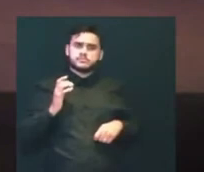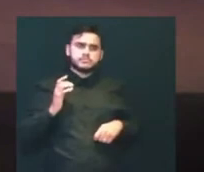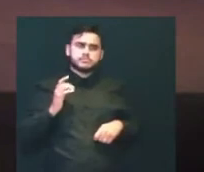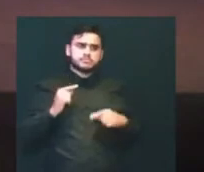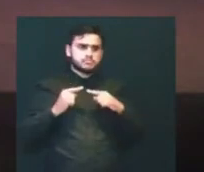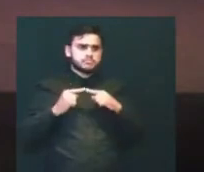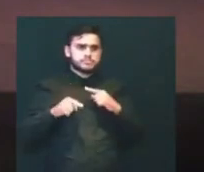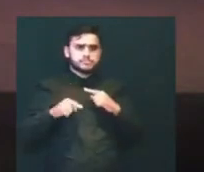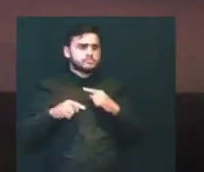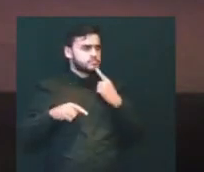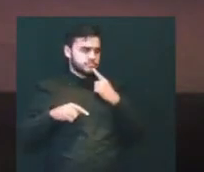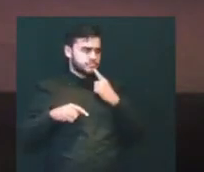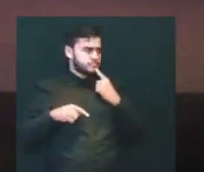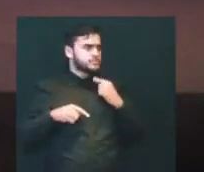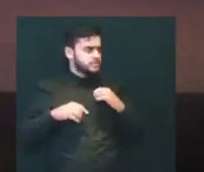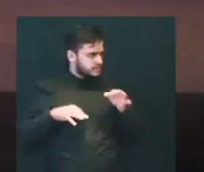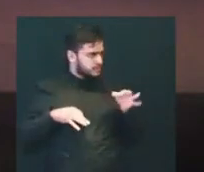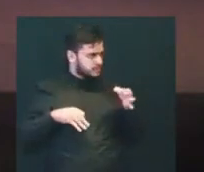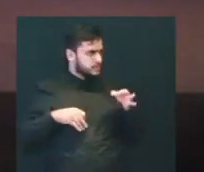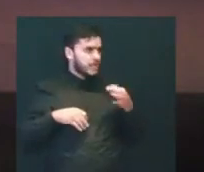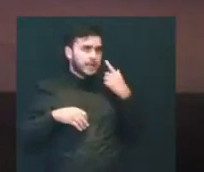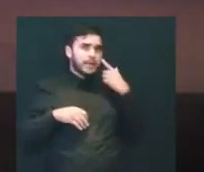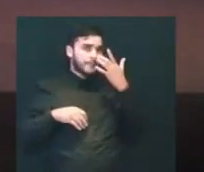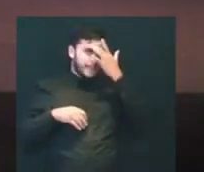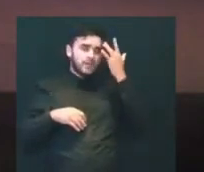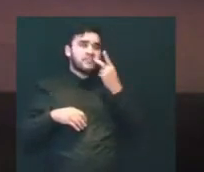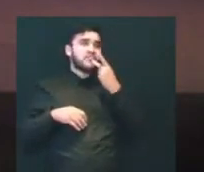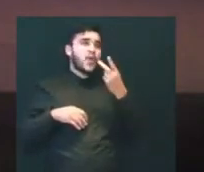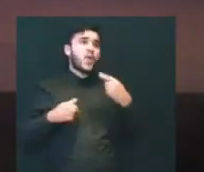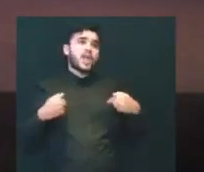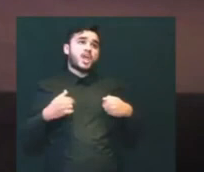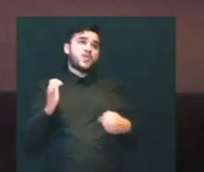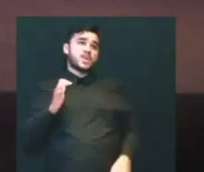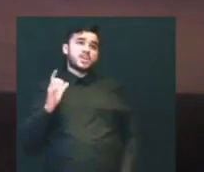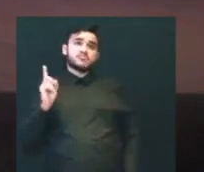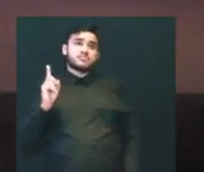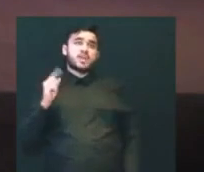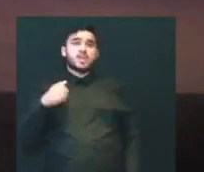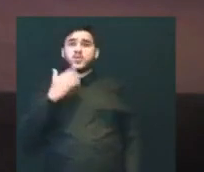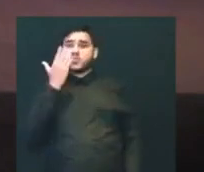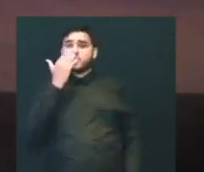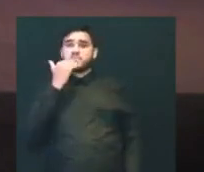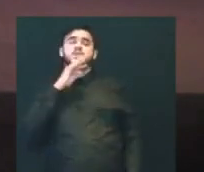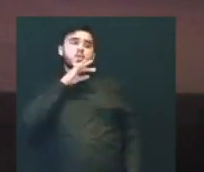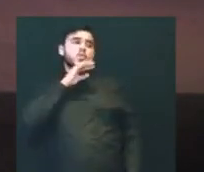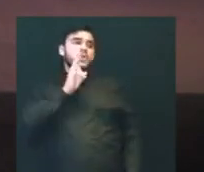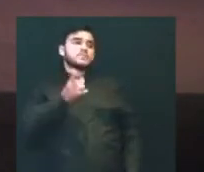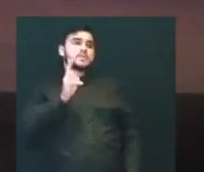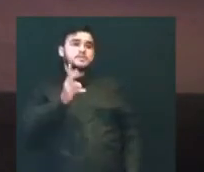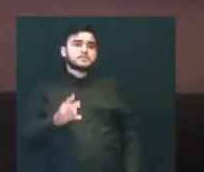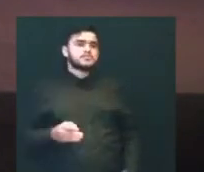muito com essa situação, pessoas que acabam justificando o fato de não terem uma boa alimentação nesse